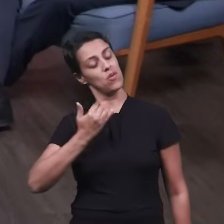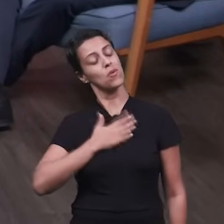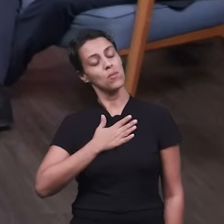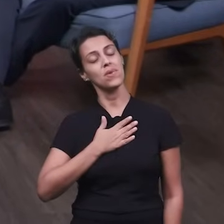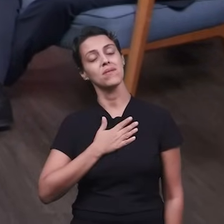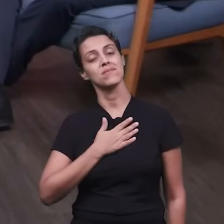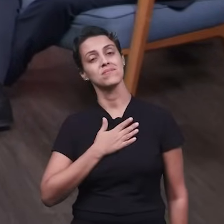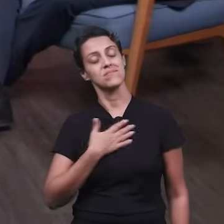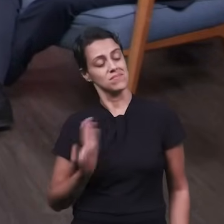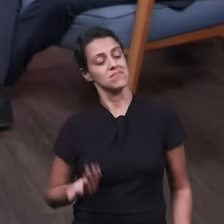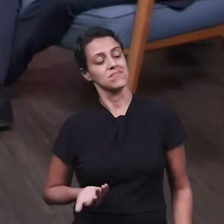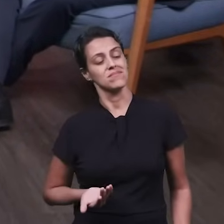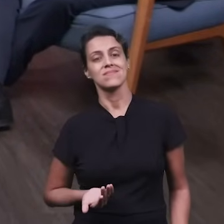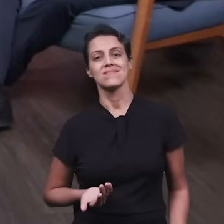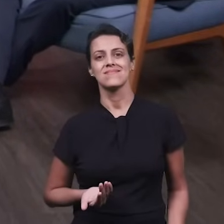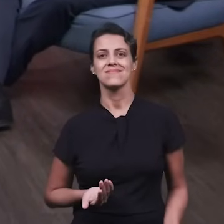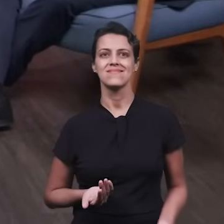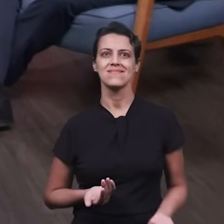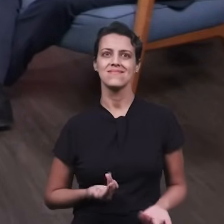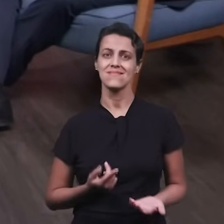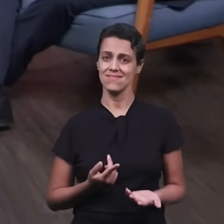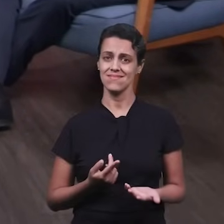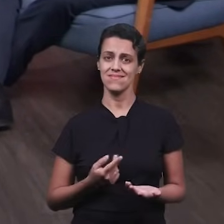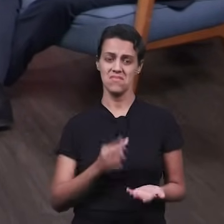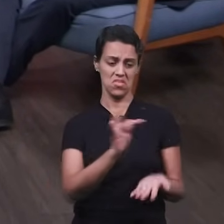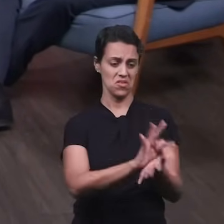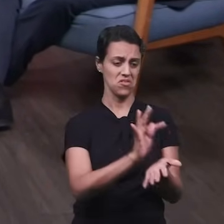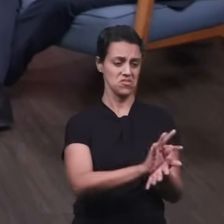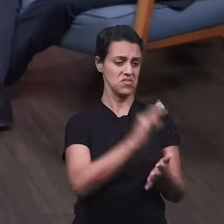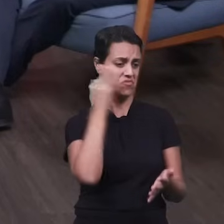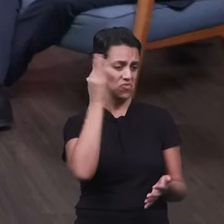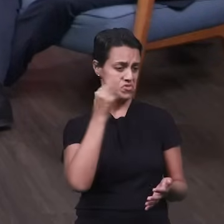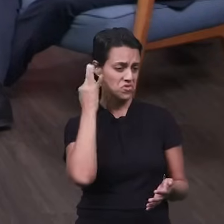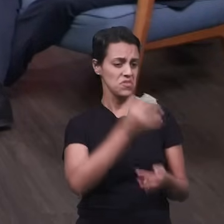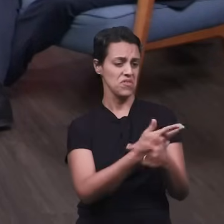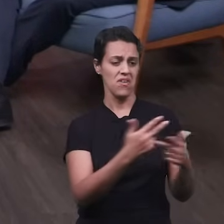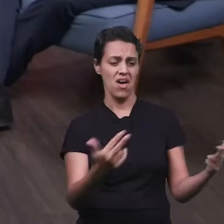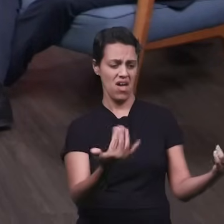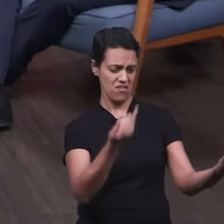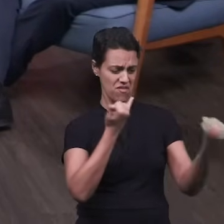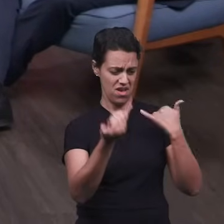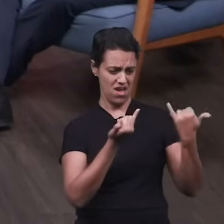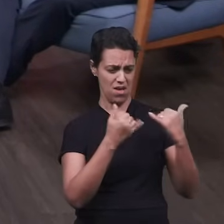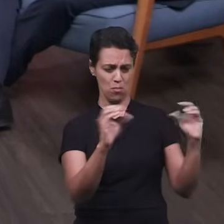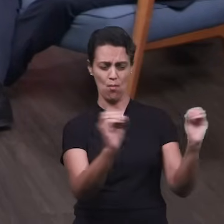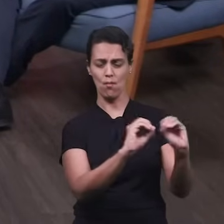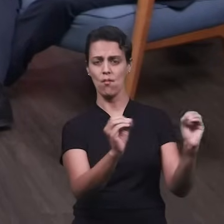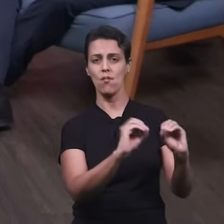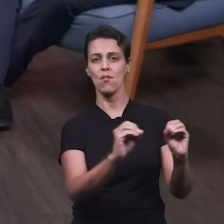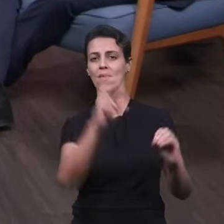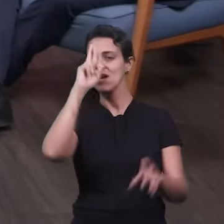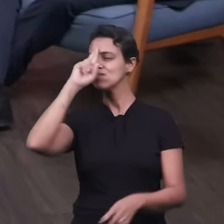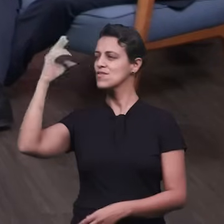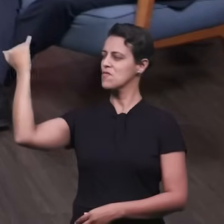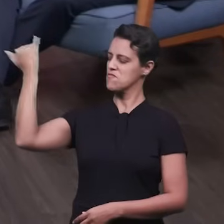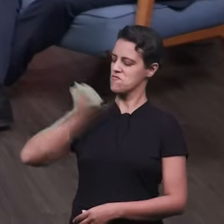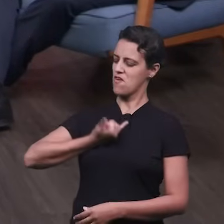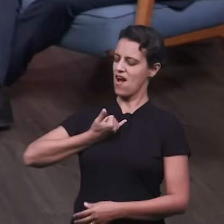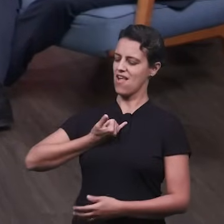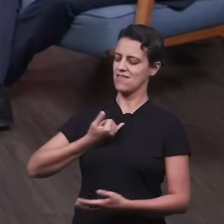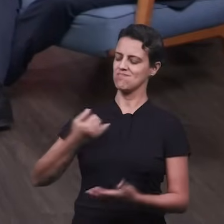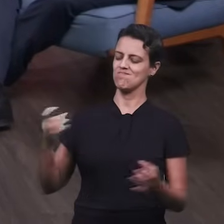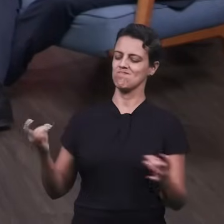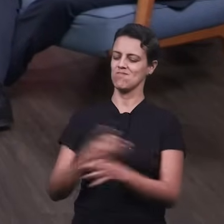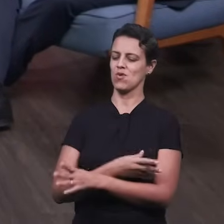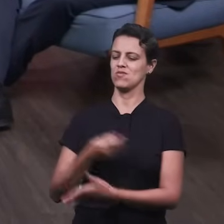porque o Senhor falou comigo. Glória a Deus. Isso. E aí quem pode falar alguma coisa? Teologia, filosofia? Não tem jeito. Um parente vai falar alguma coisa? Não tem jeito. O Senhor falou,